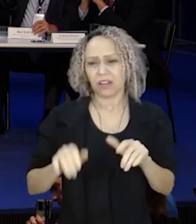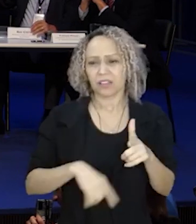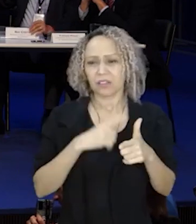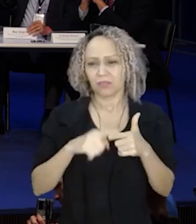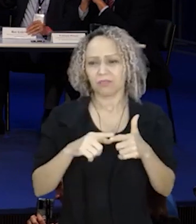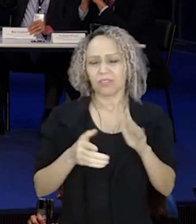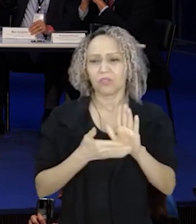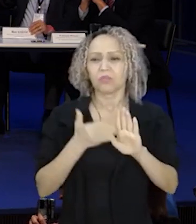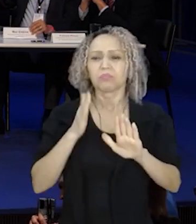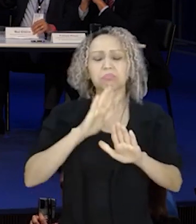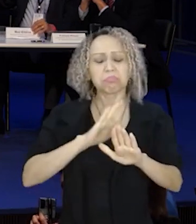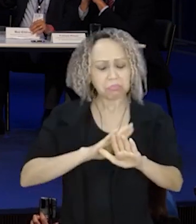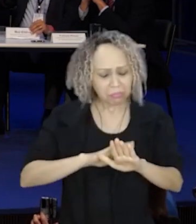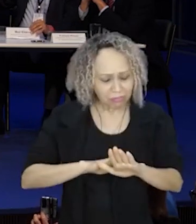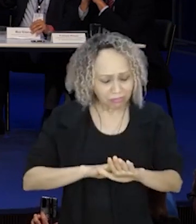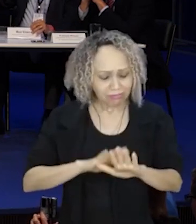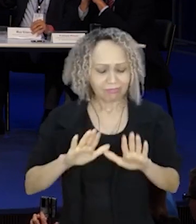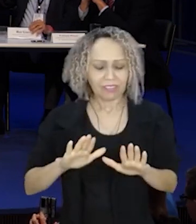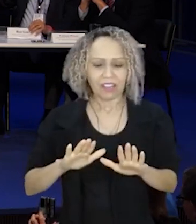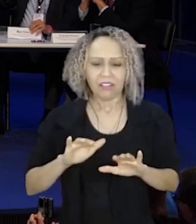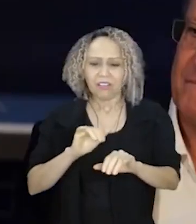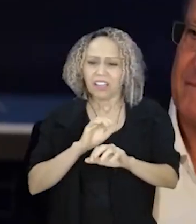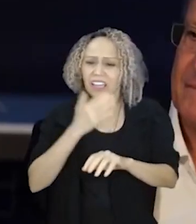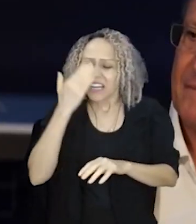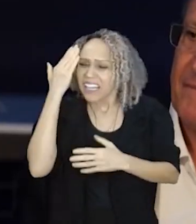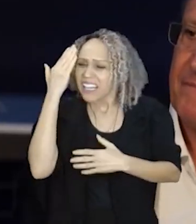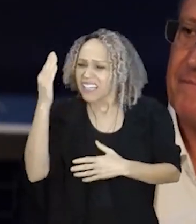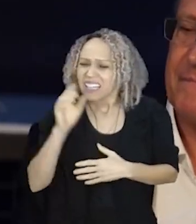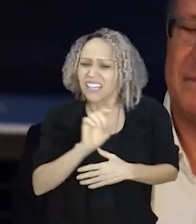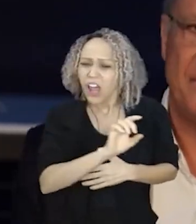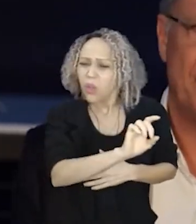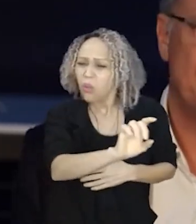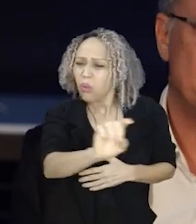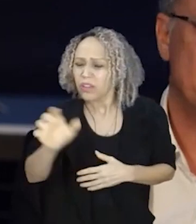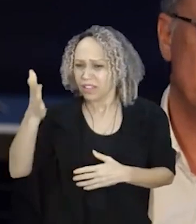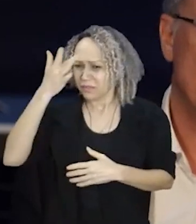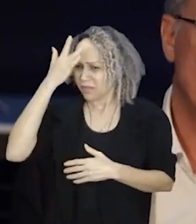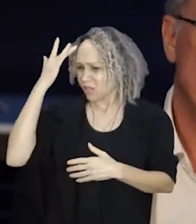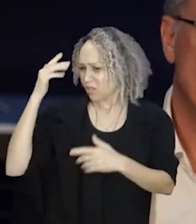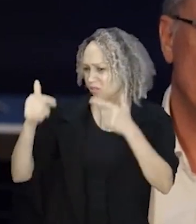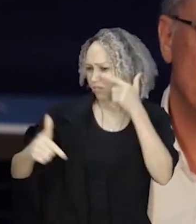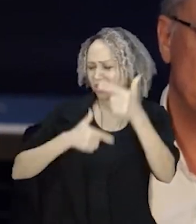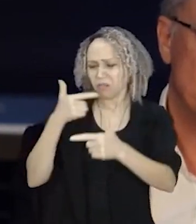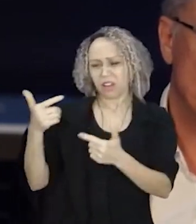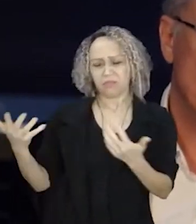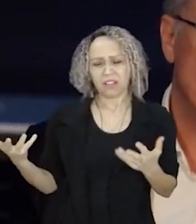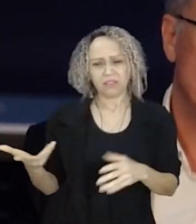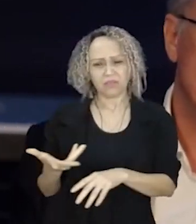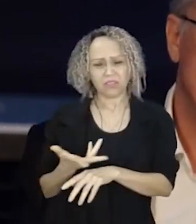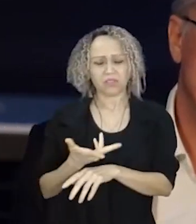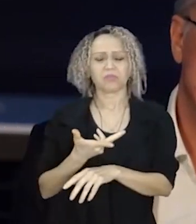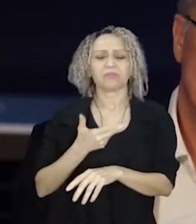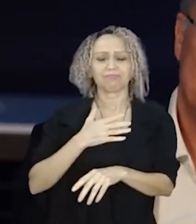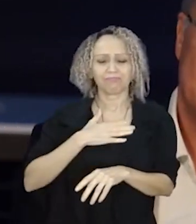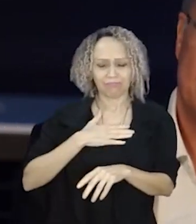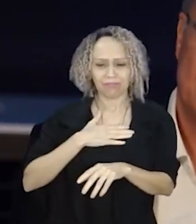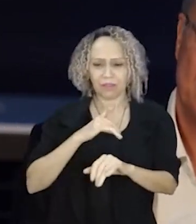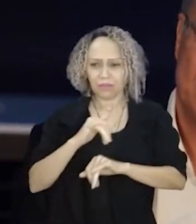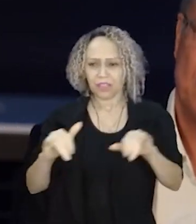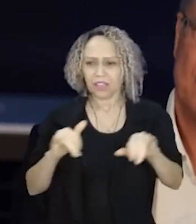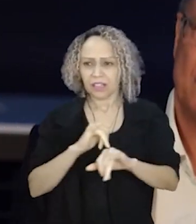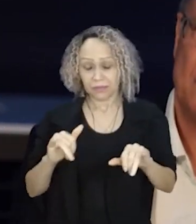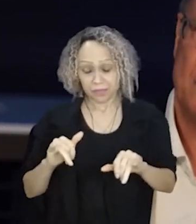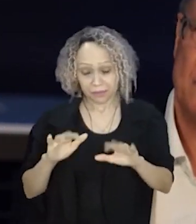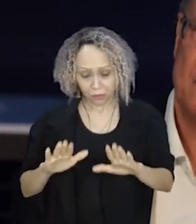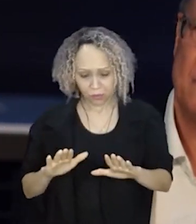Foi uma campanha muito difícil, possivelmente a campanha mais difícil que eu participei. Eu disse ontem no meu discurso